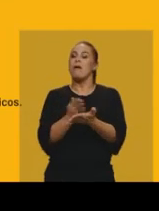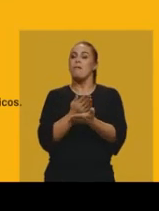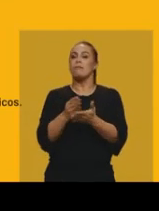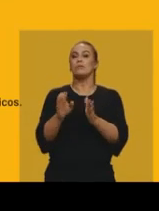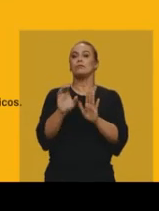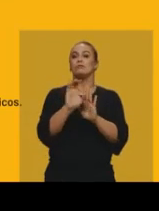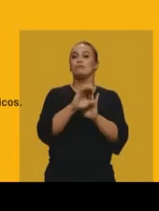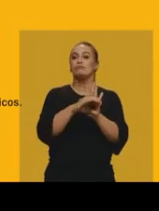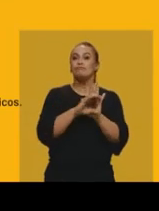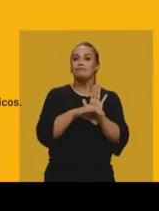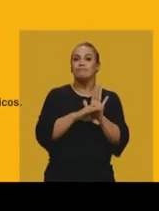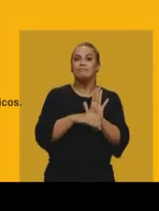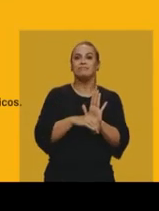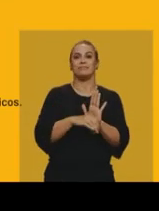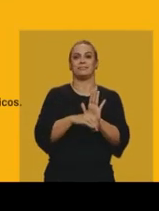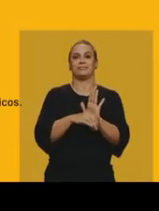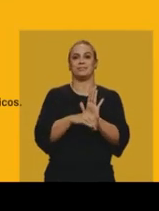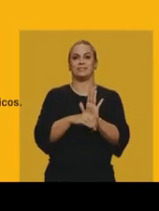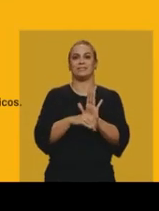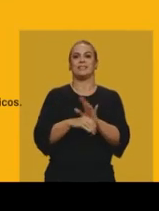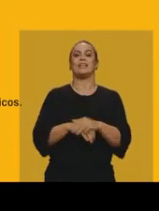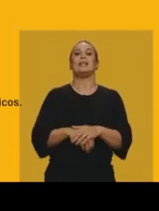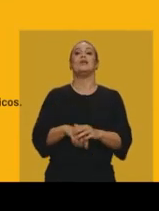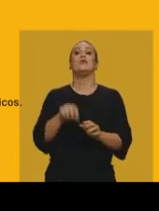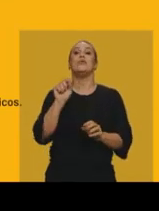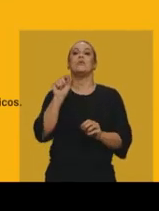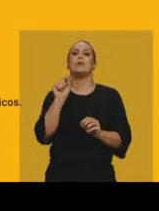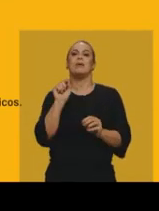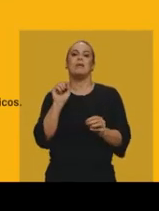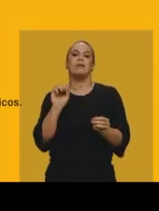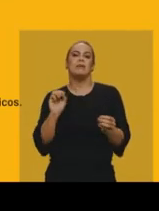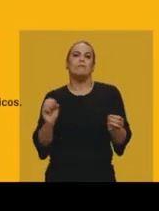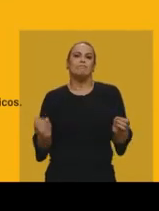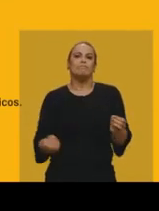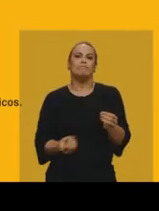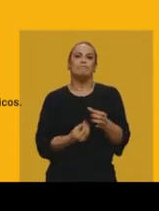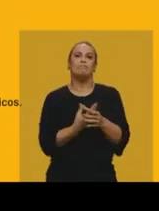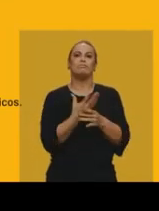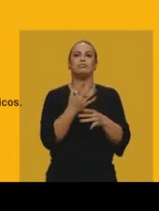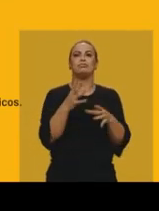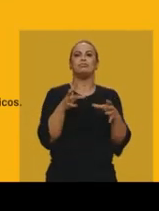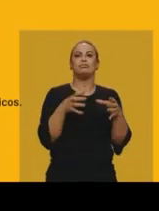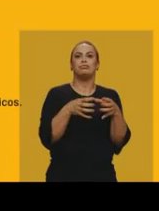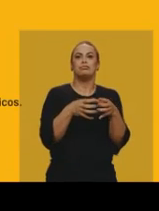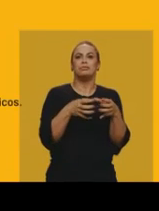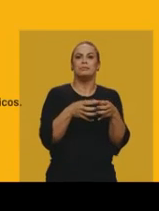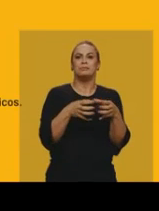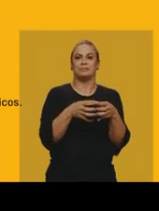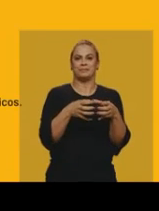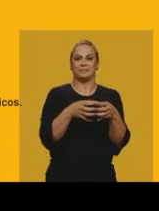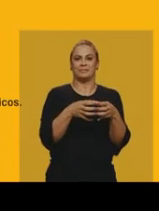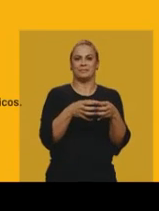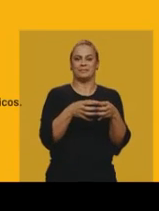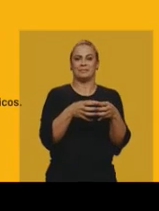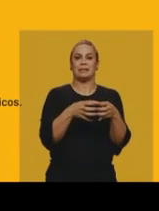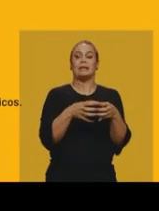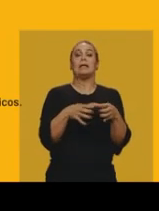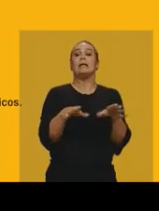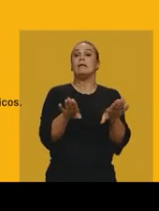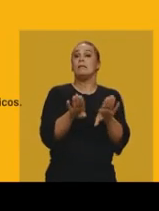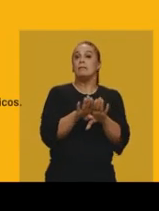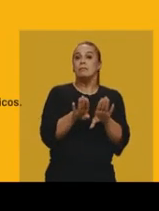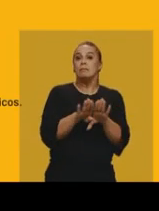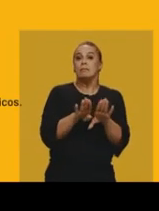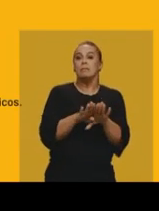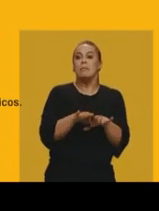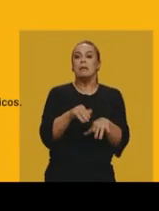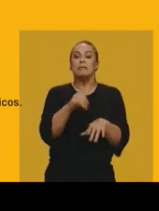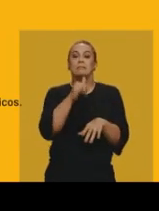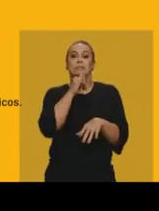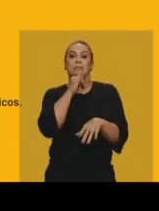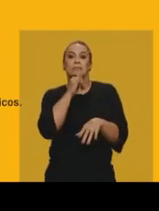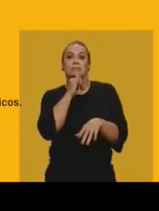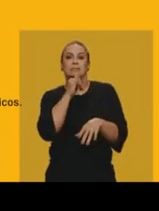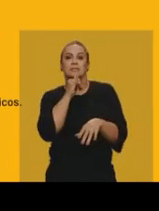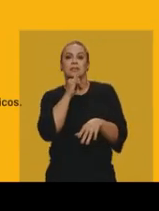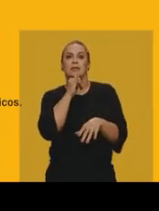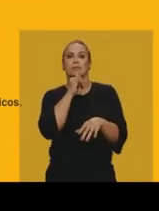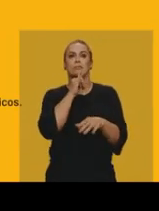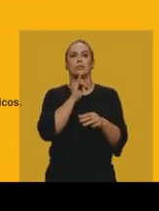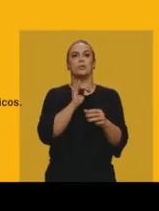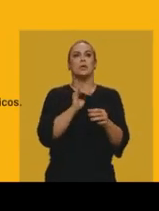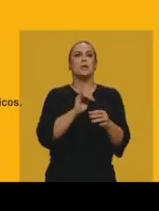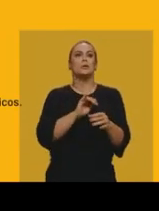formação dos blocos, tá? E conhecer e exemplificar os diferentes estágios